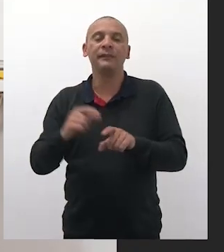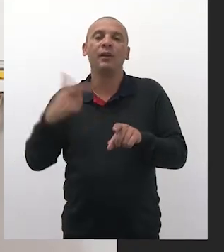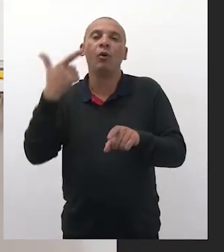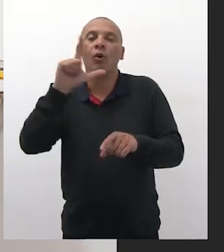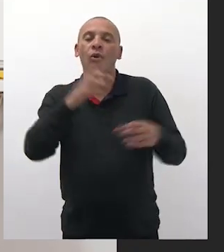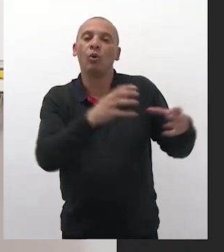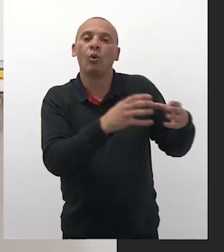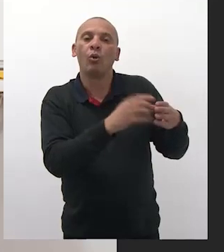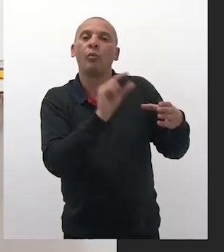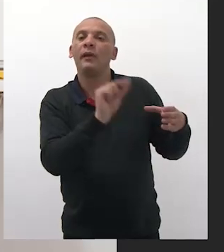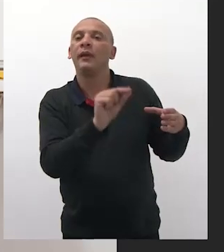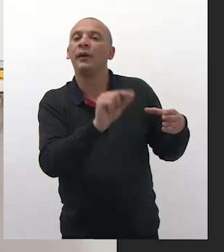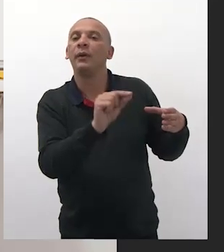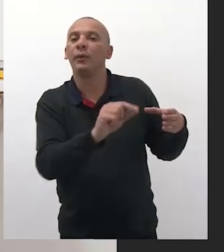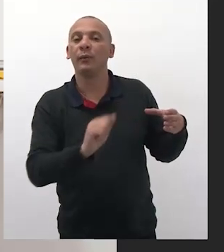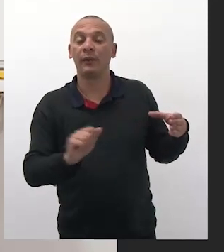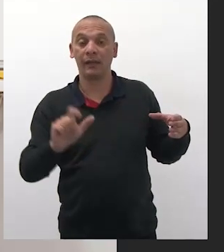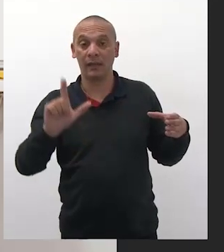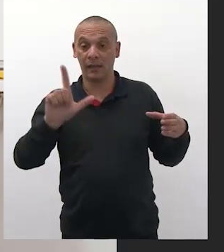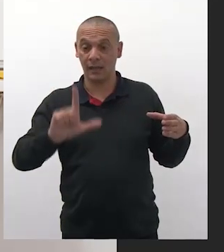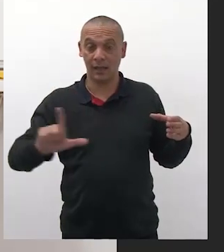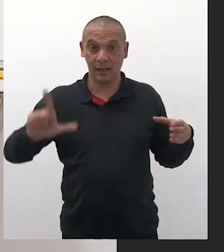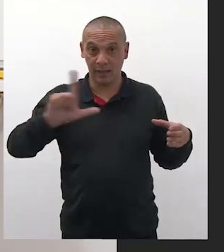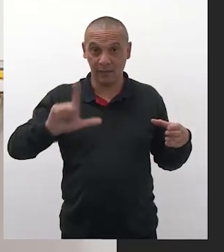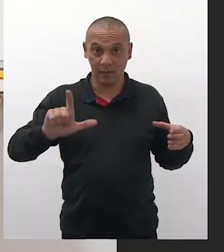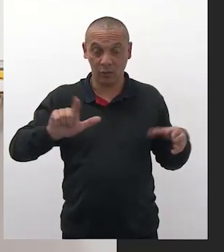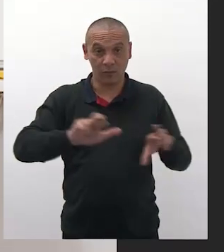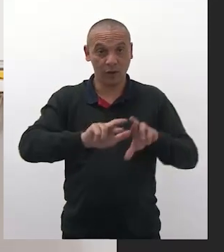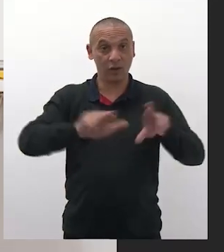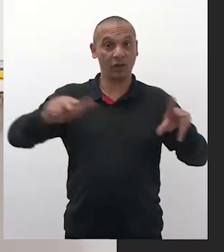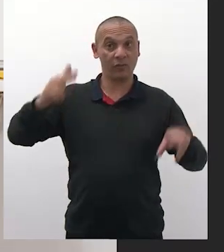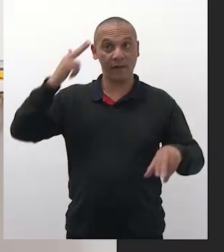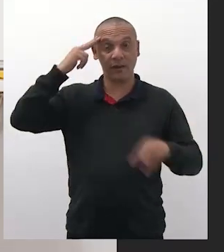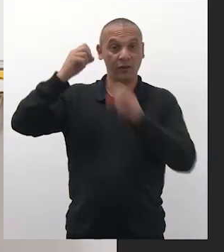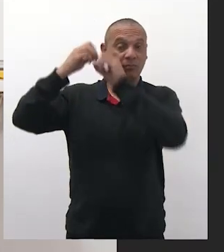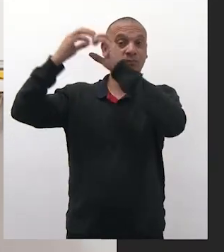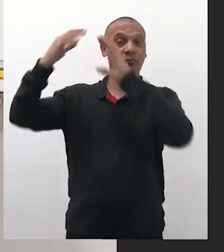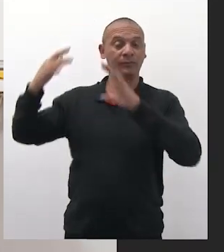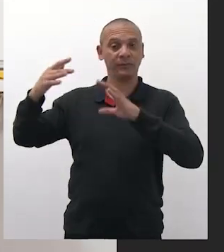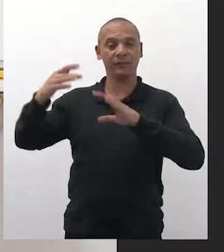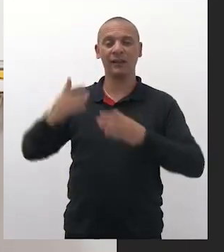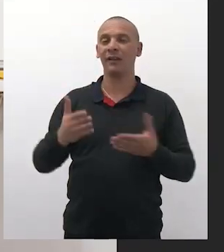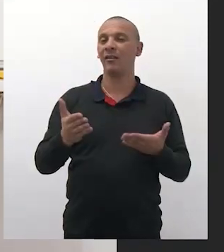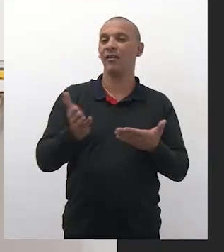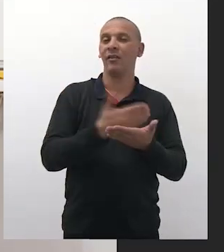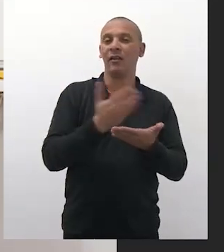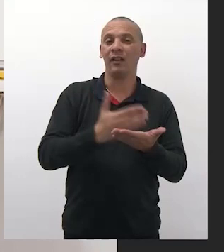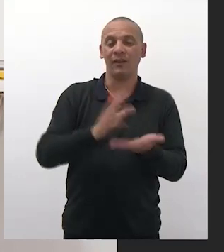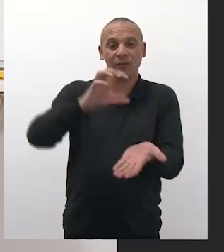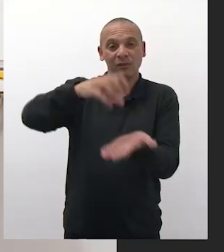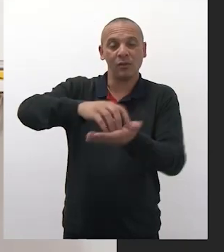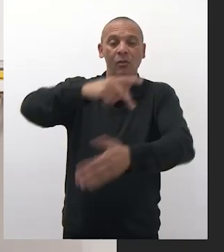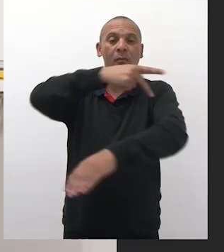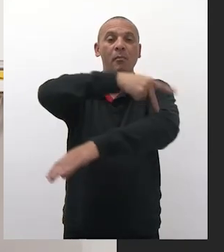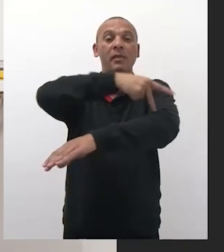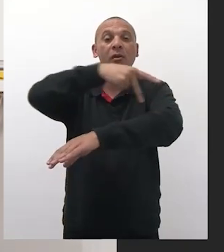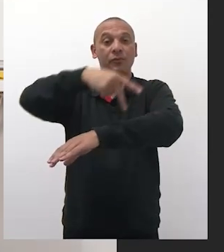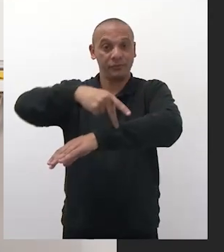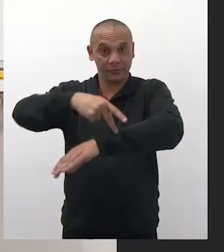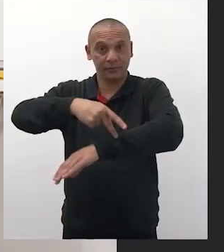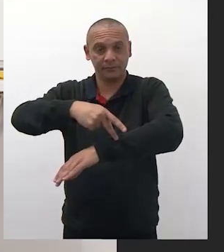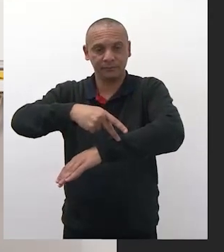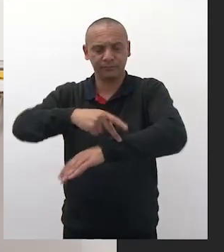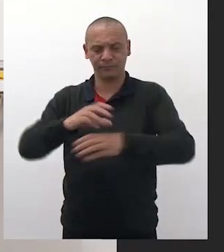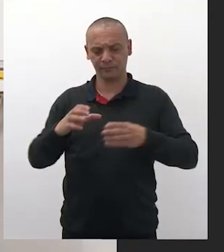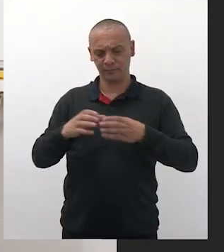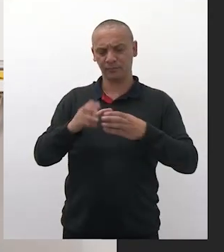de Literatura de Não Ficção, que são livros da área da pedagogia, que é o Clube